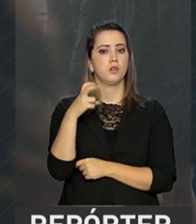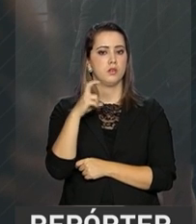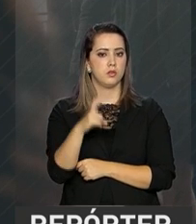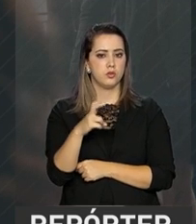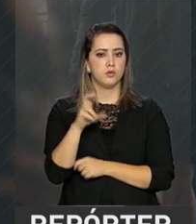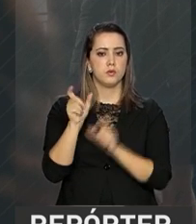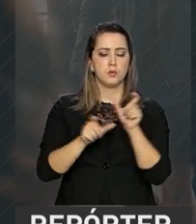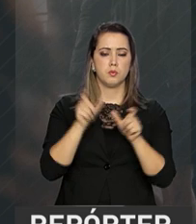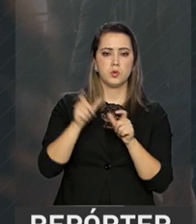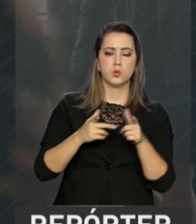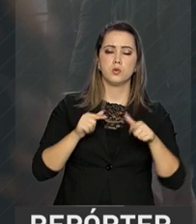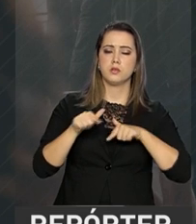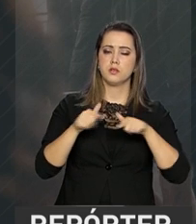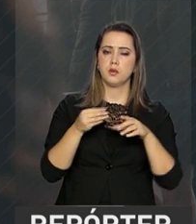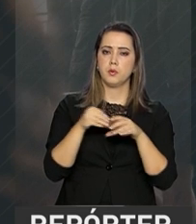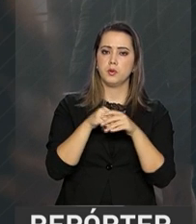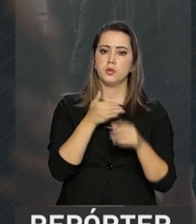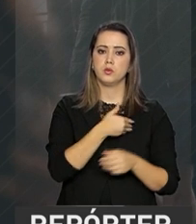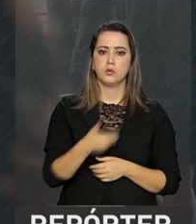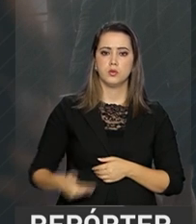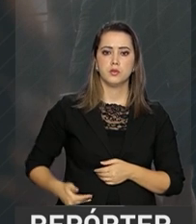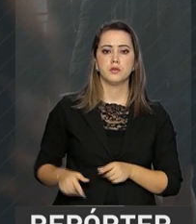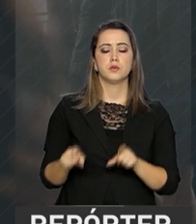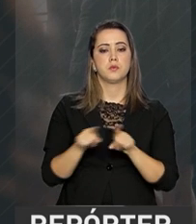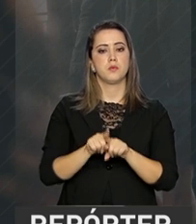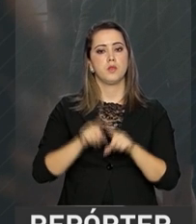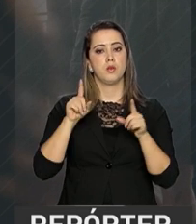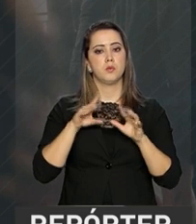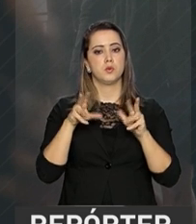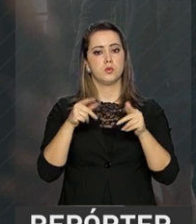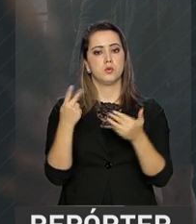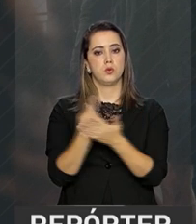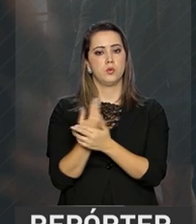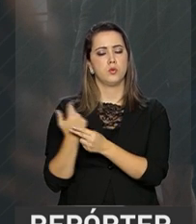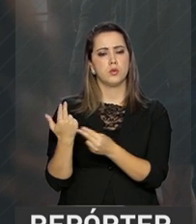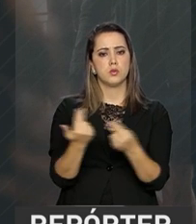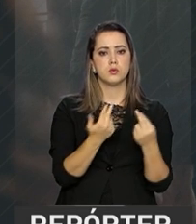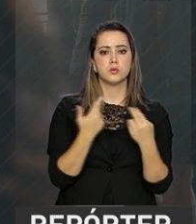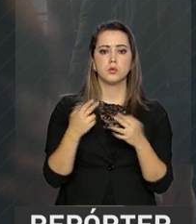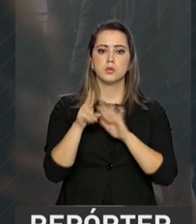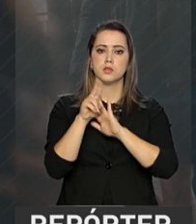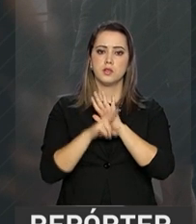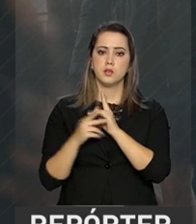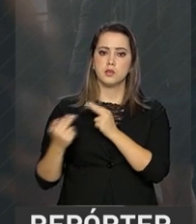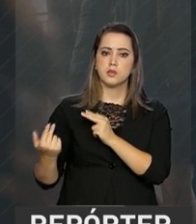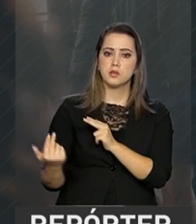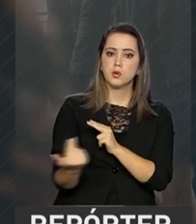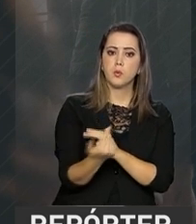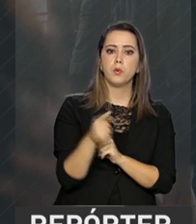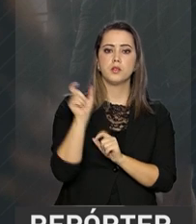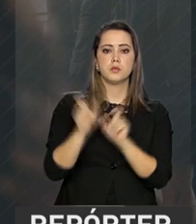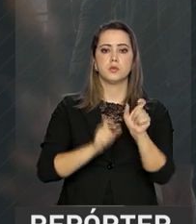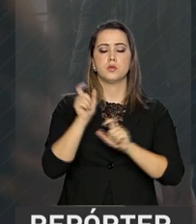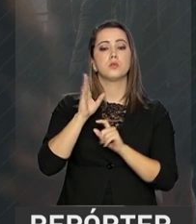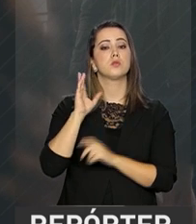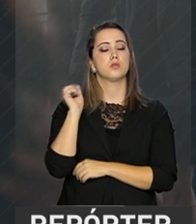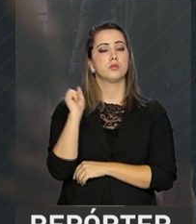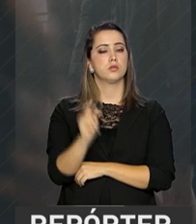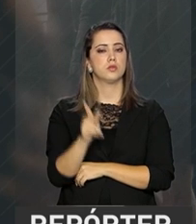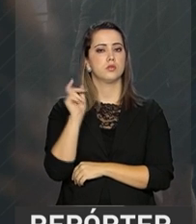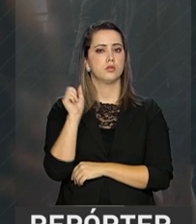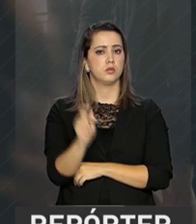anos para servidores públicos mas tudo permanece igual com as regras atuais para quem já está aposentado